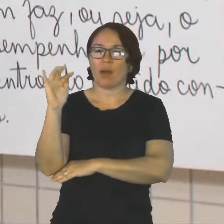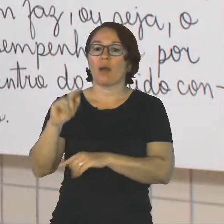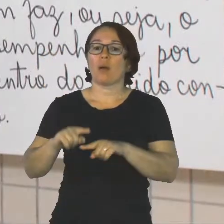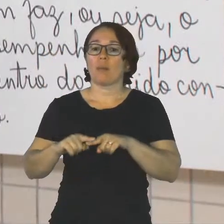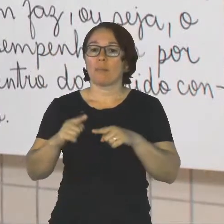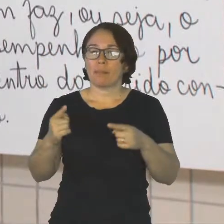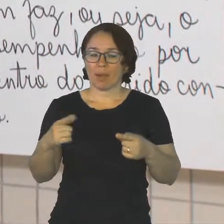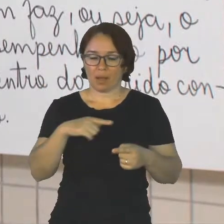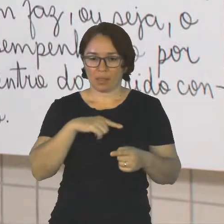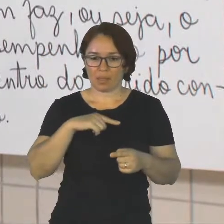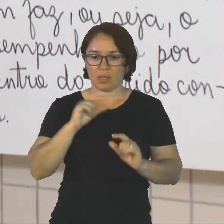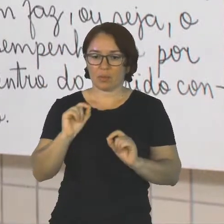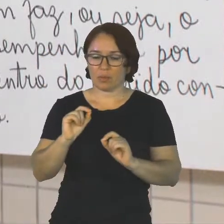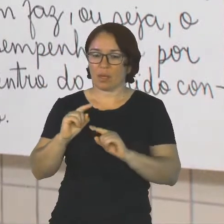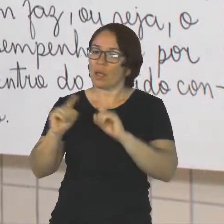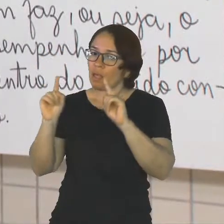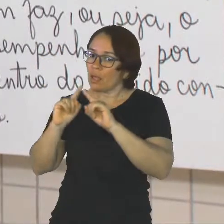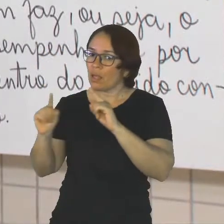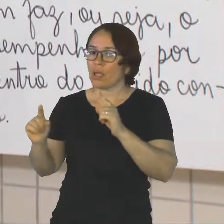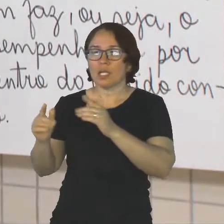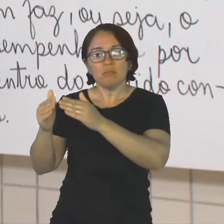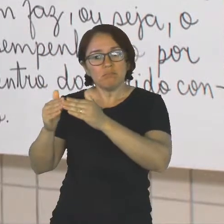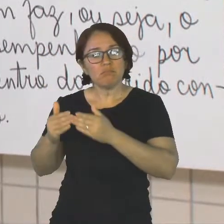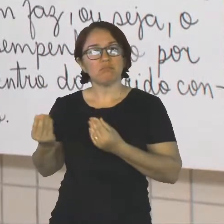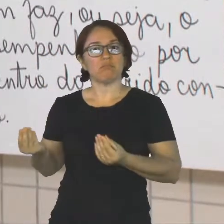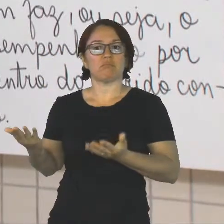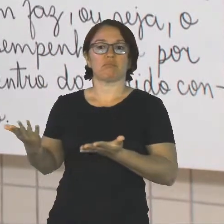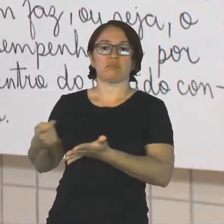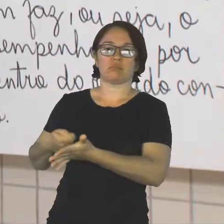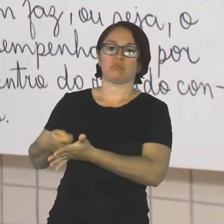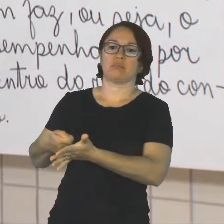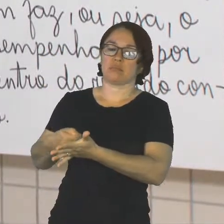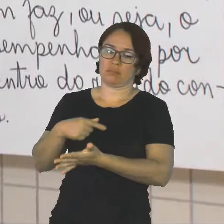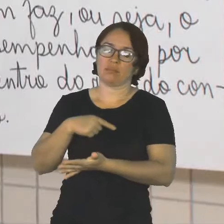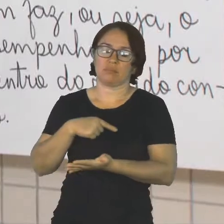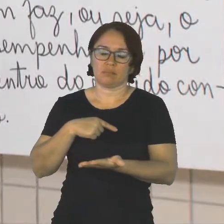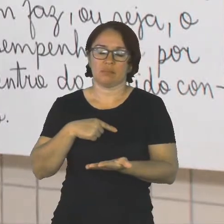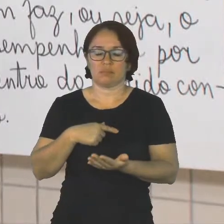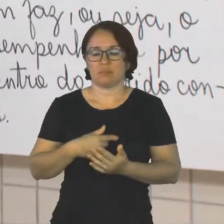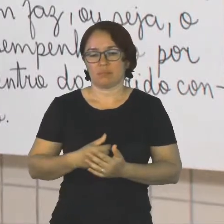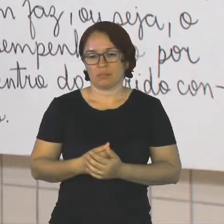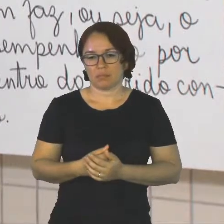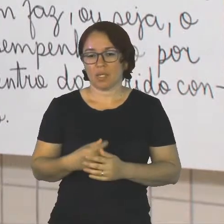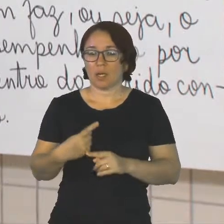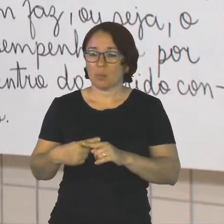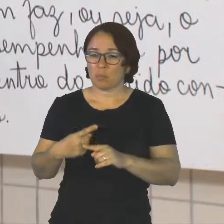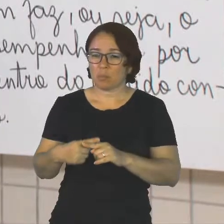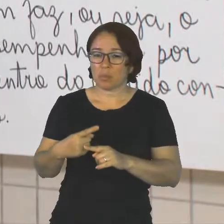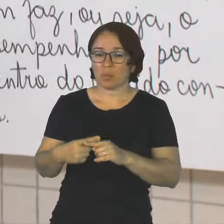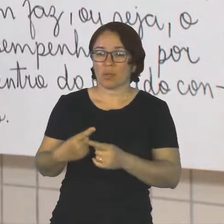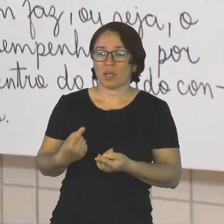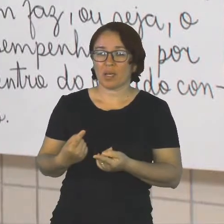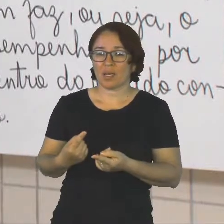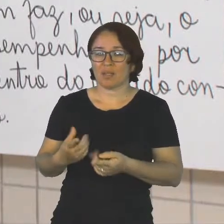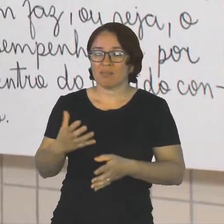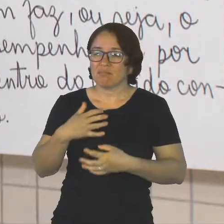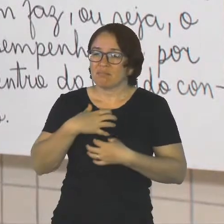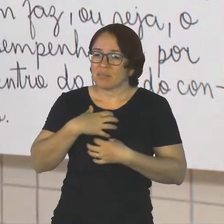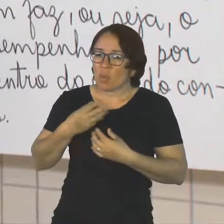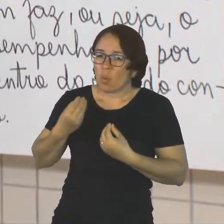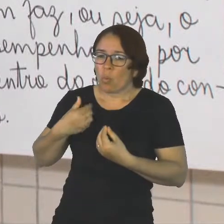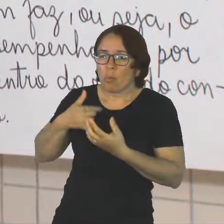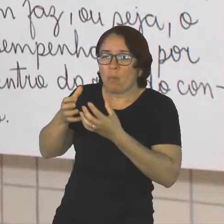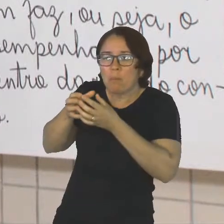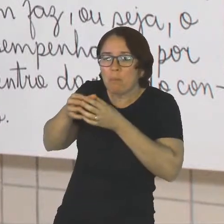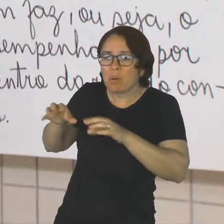de reivindicar algo, de reclamar sobre alguma insatisfação do